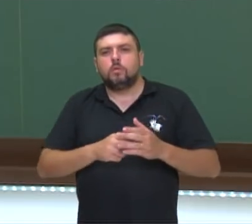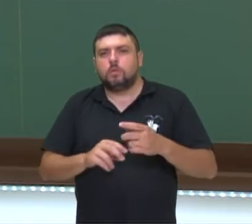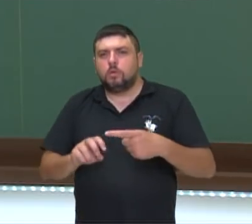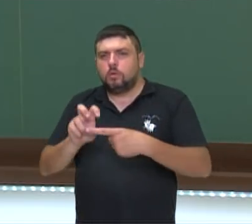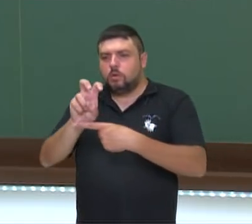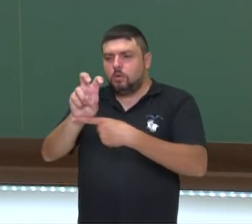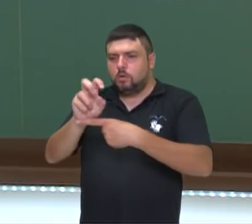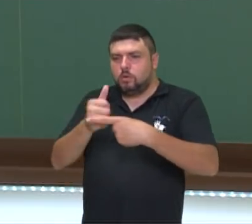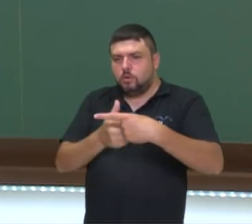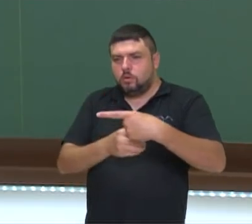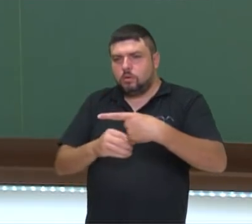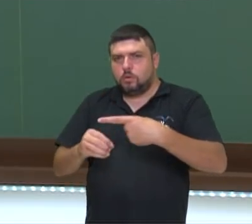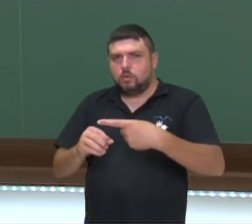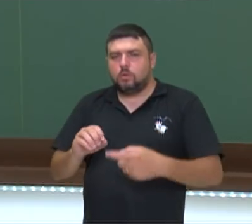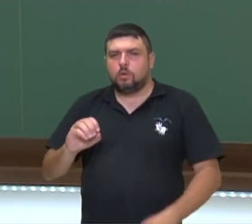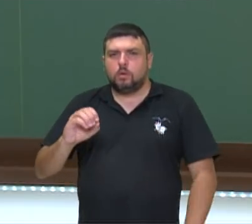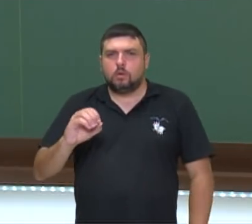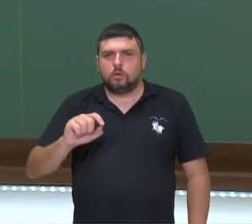5 centésimos,